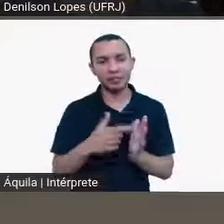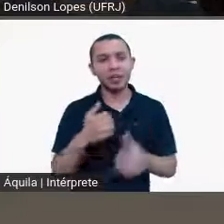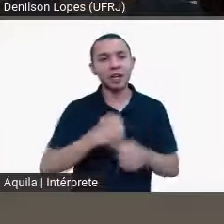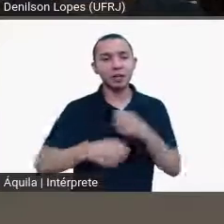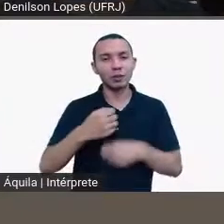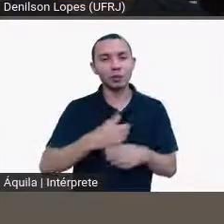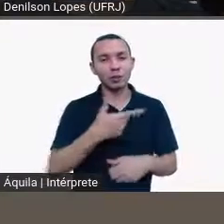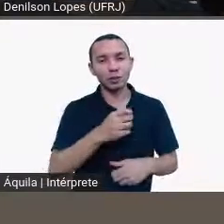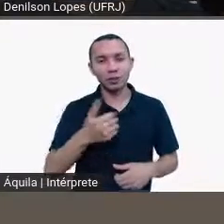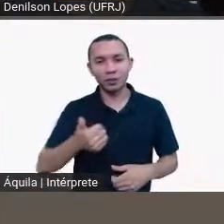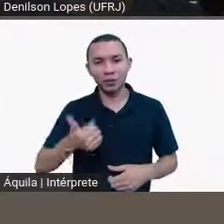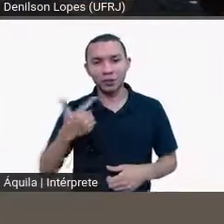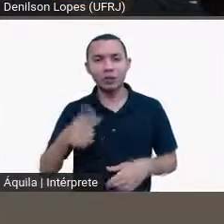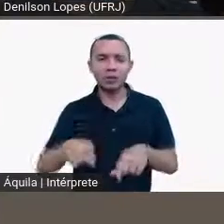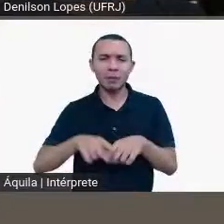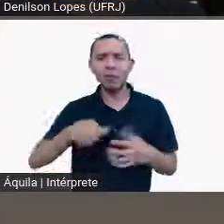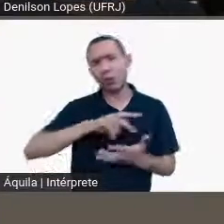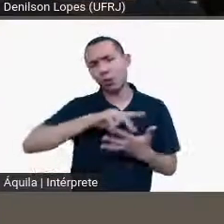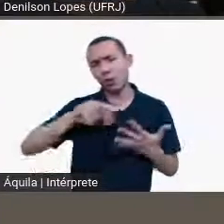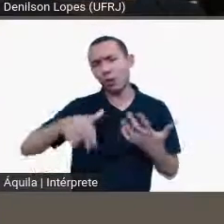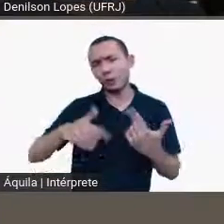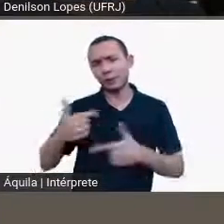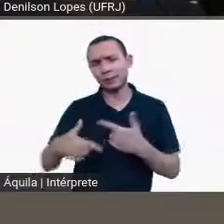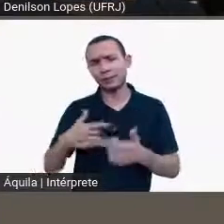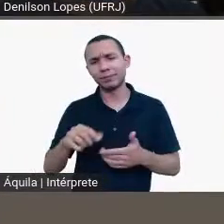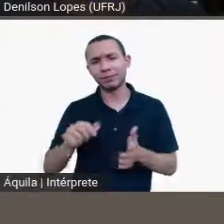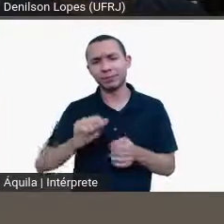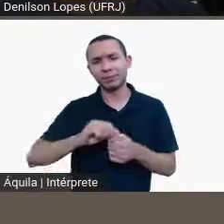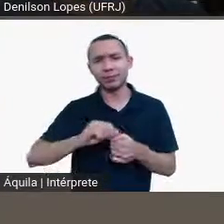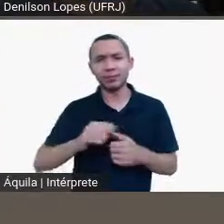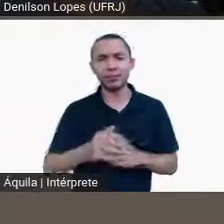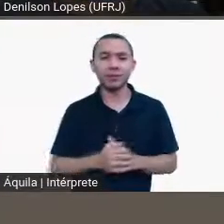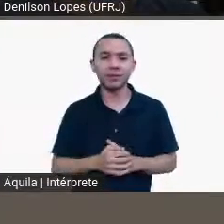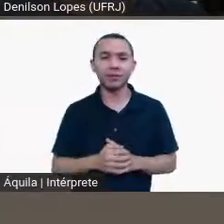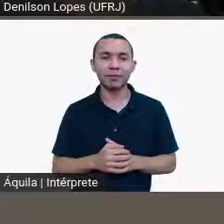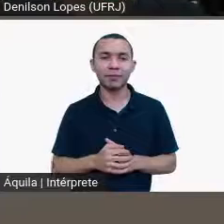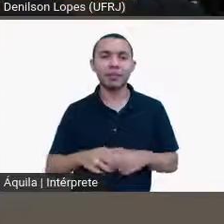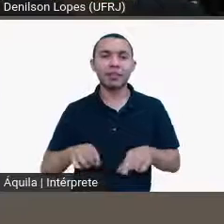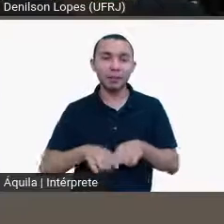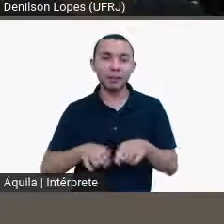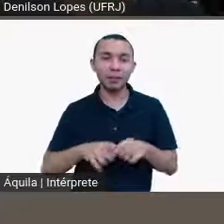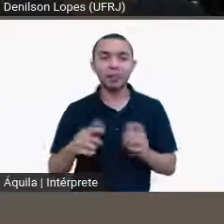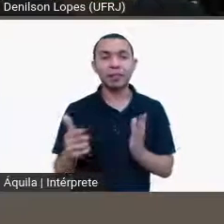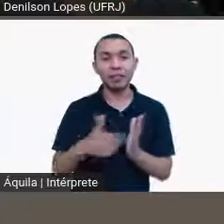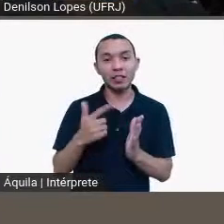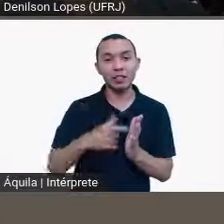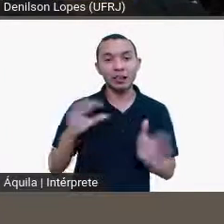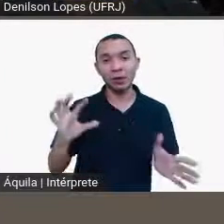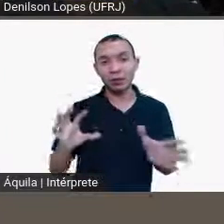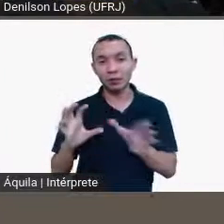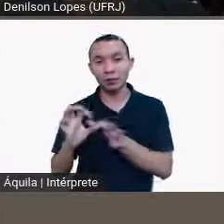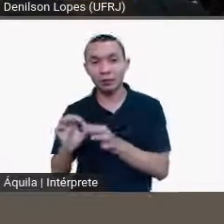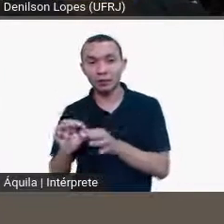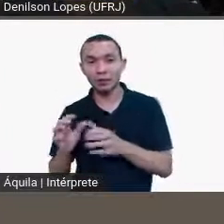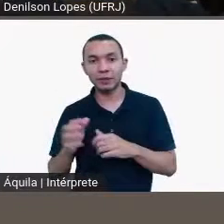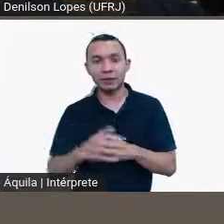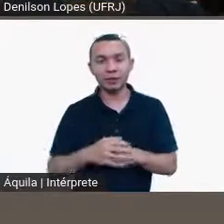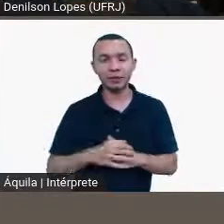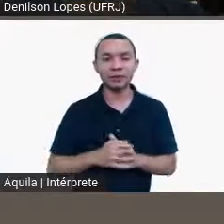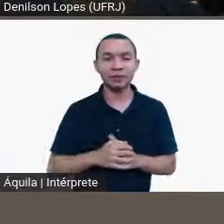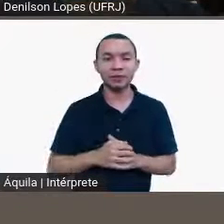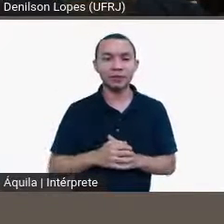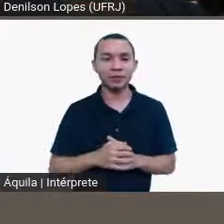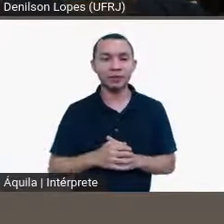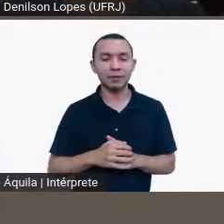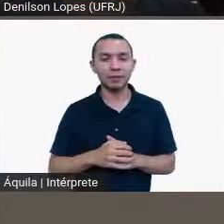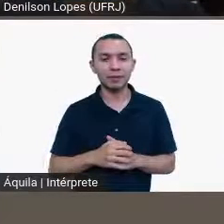vários outros trabalhos. E ele é coautor também de Inúteis, Frívolos e Distantes, A